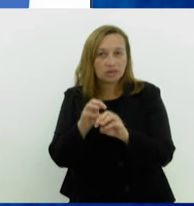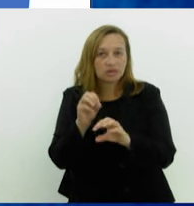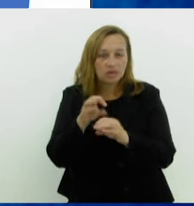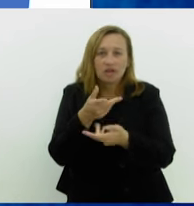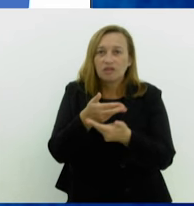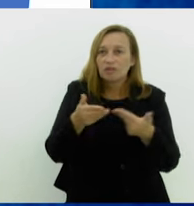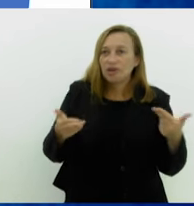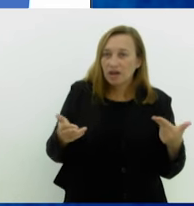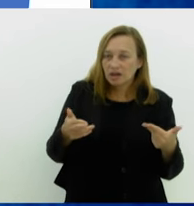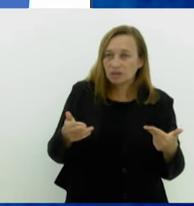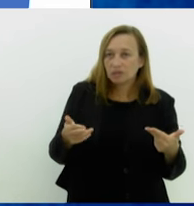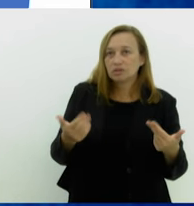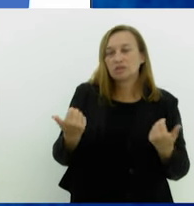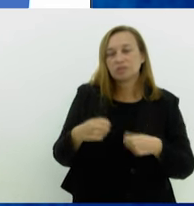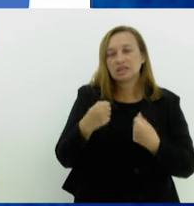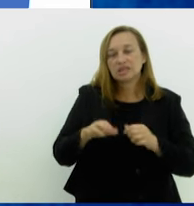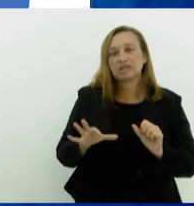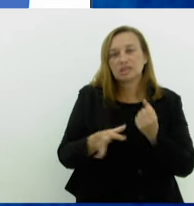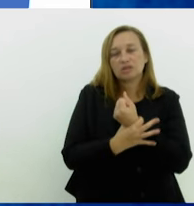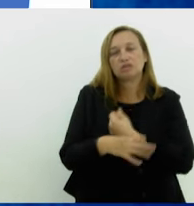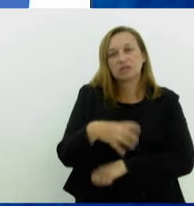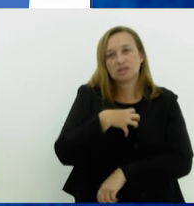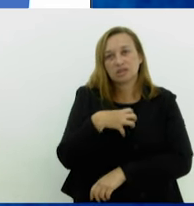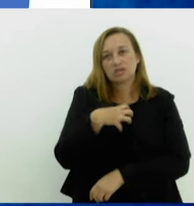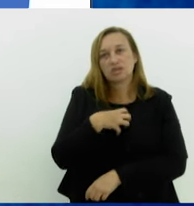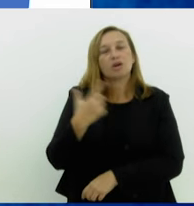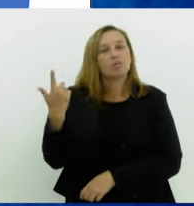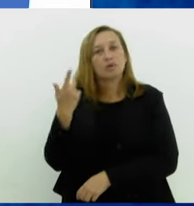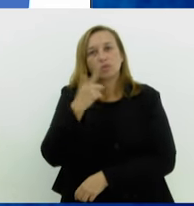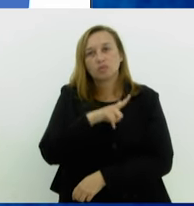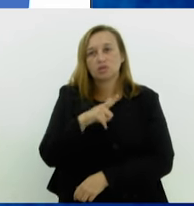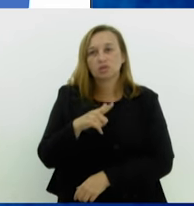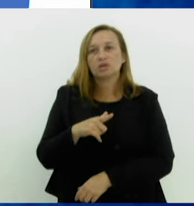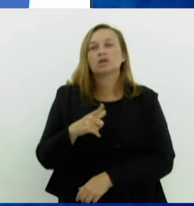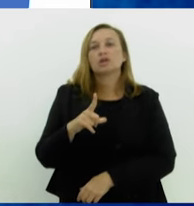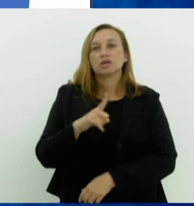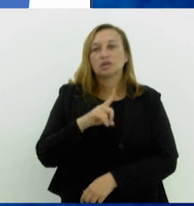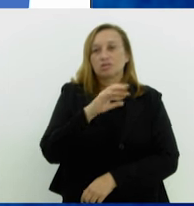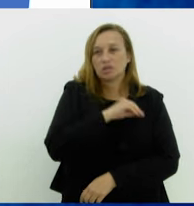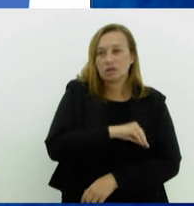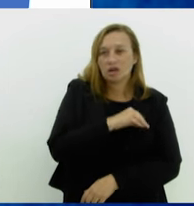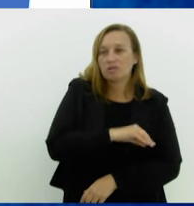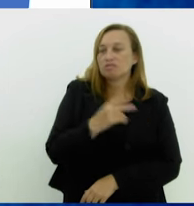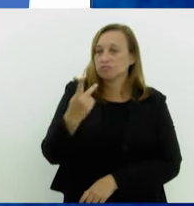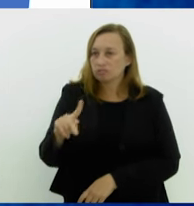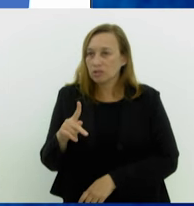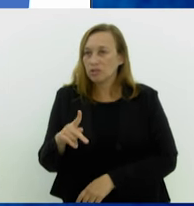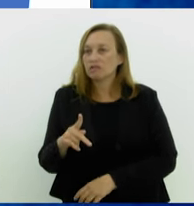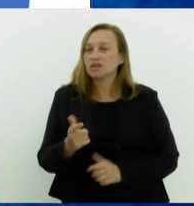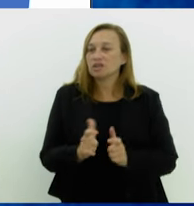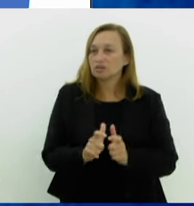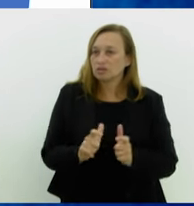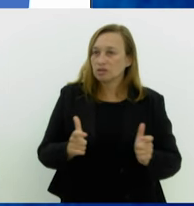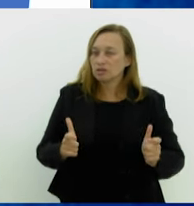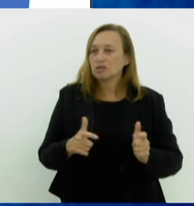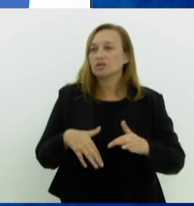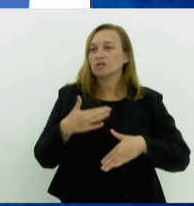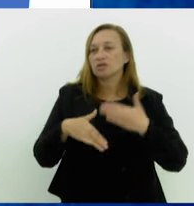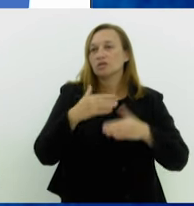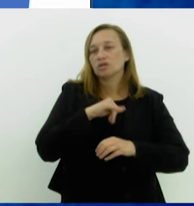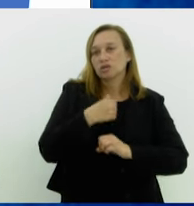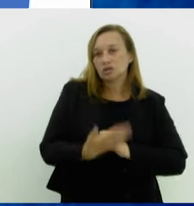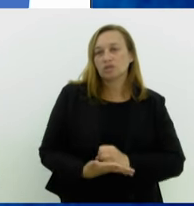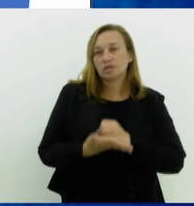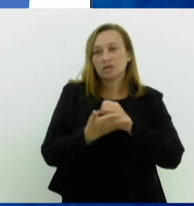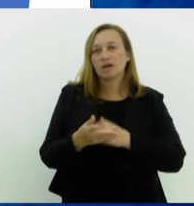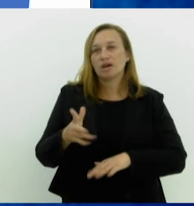tantos ela precisa se sentir segura para conseguir fazer ter a renda dela fazer aquilo crescer e sustentar a família e quando ela vai ela leva